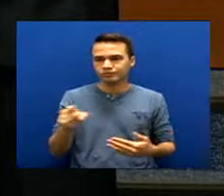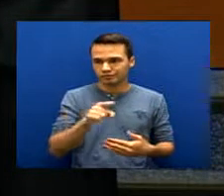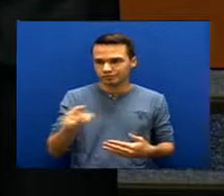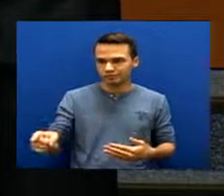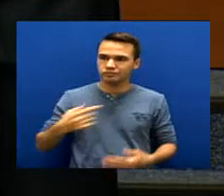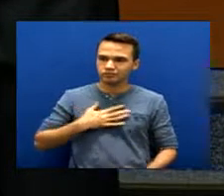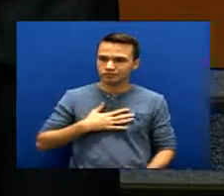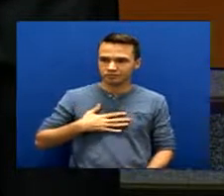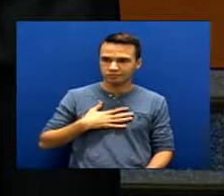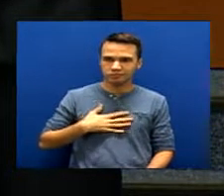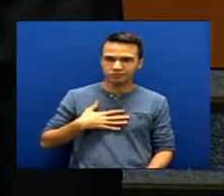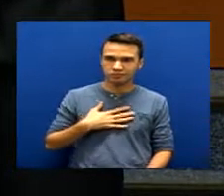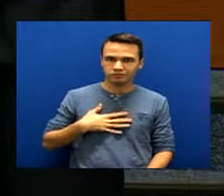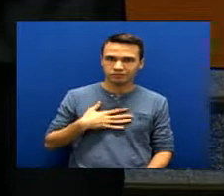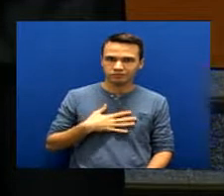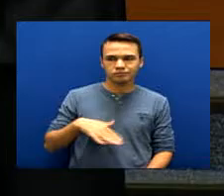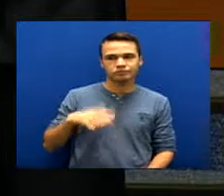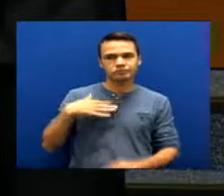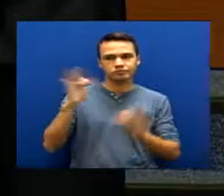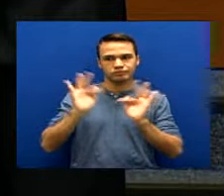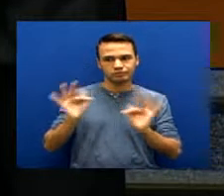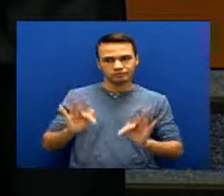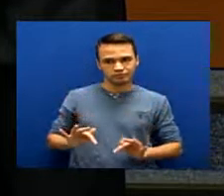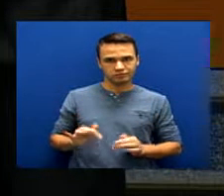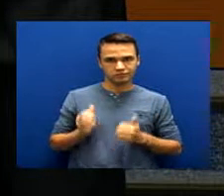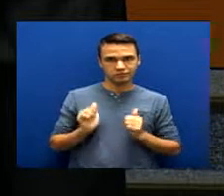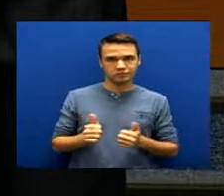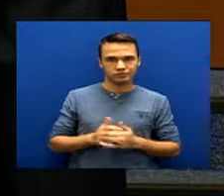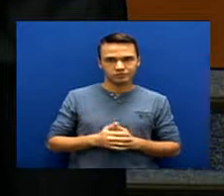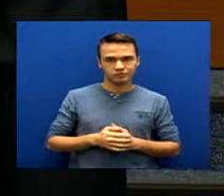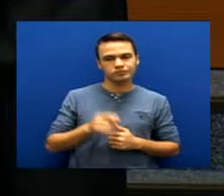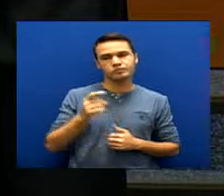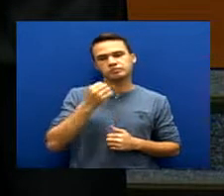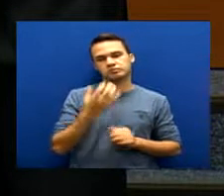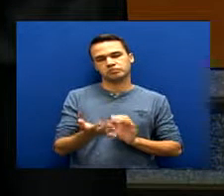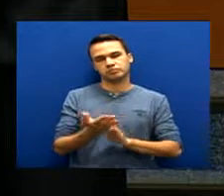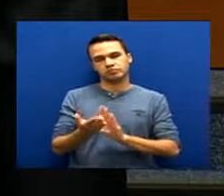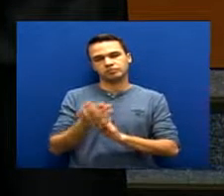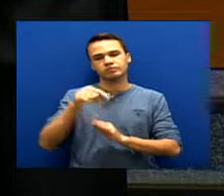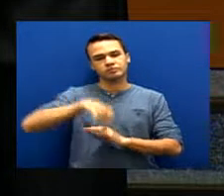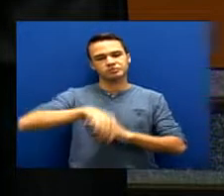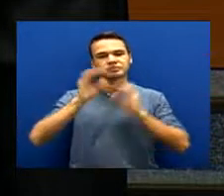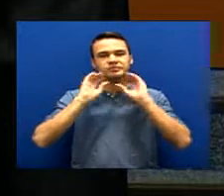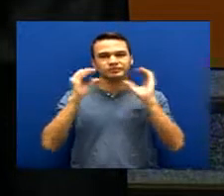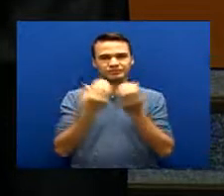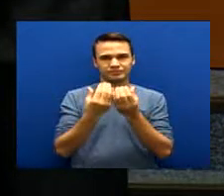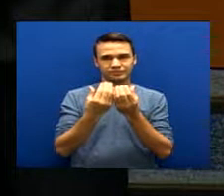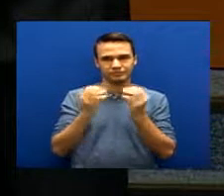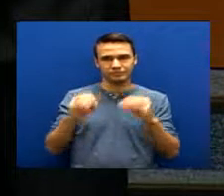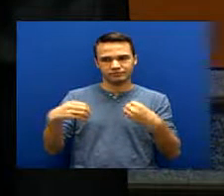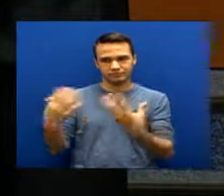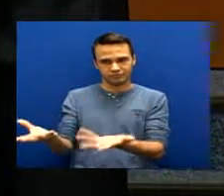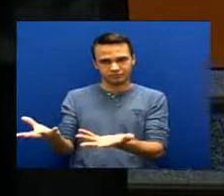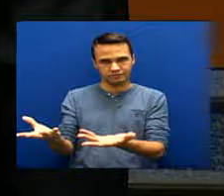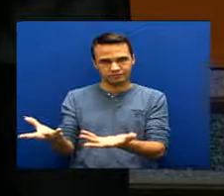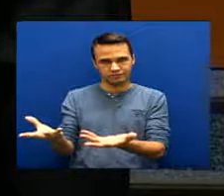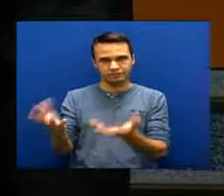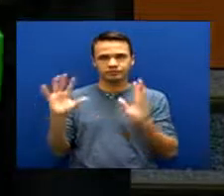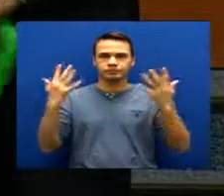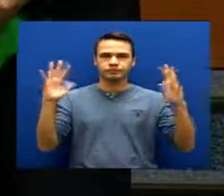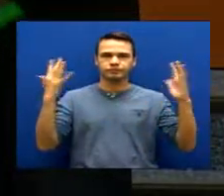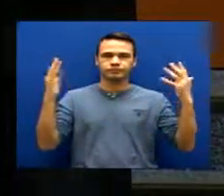ainda não reconheceu, talvez, toda a tua importância e valor. E fica muito pálida